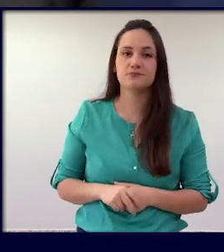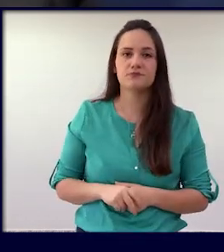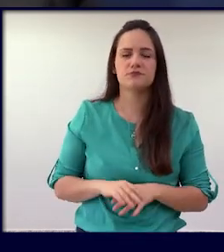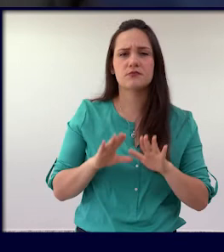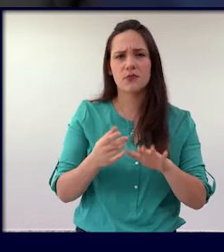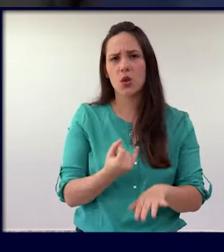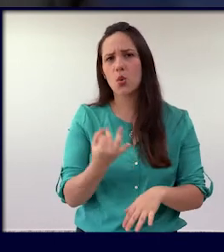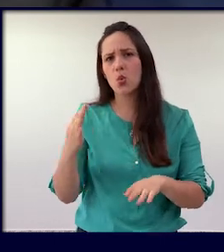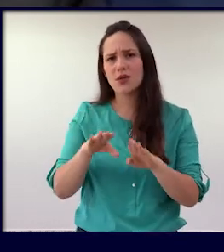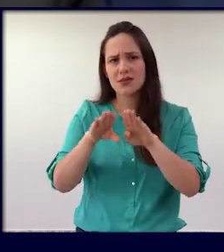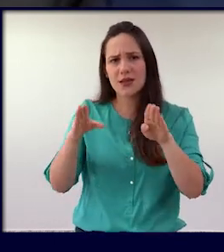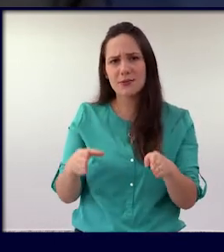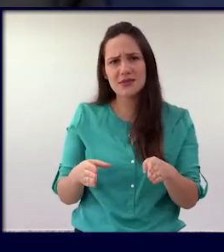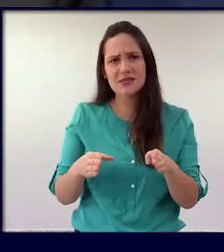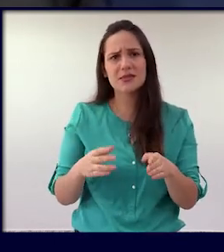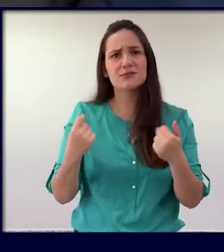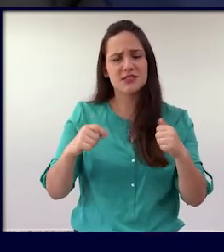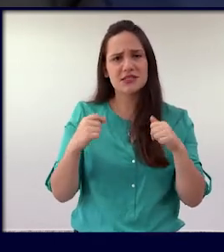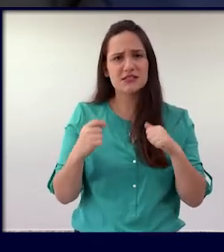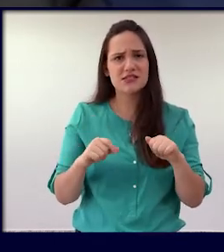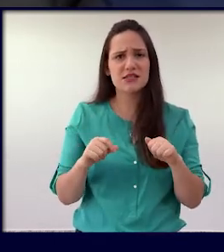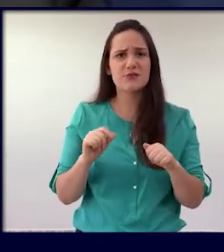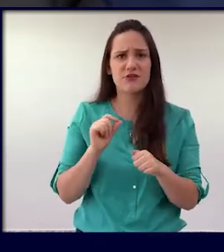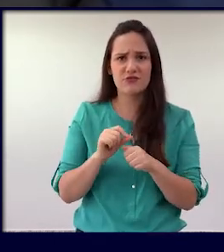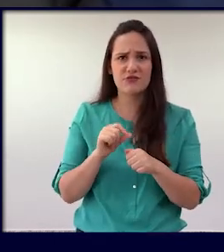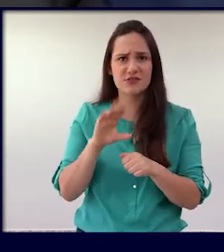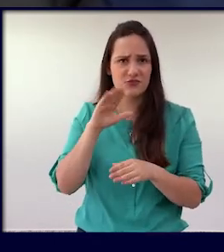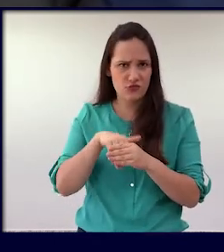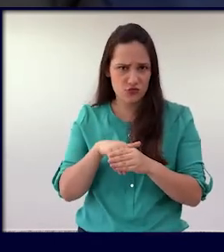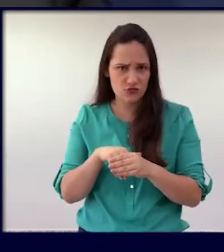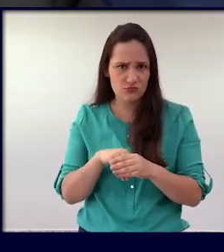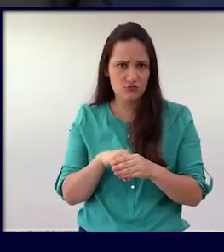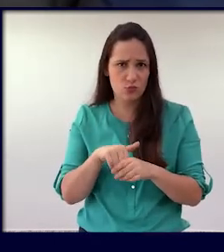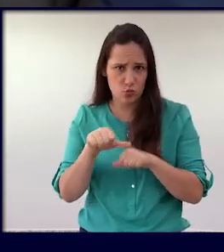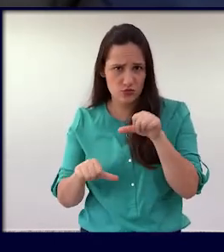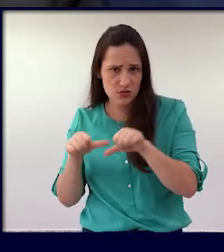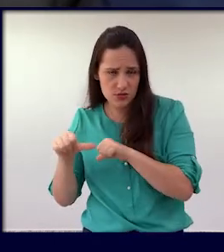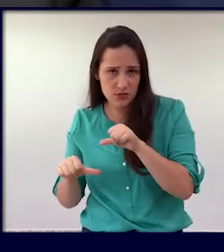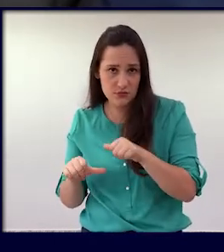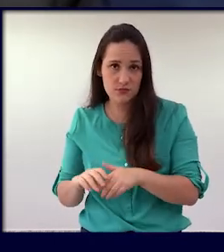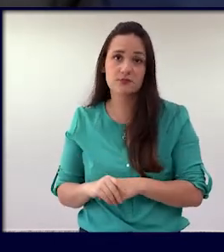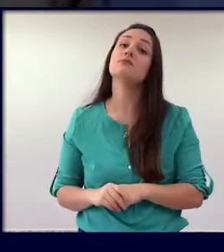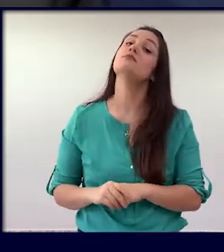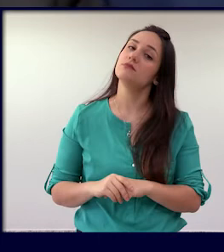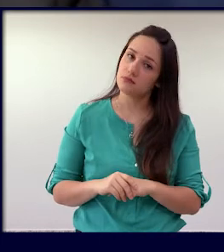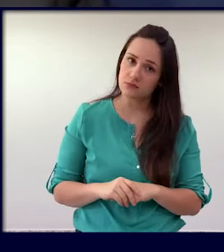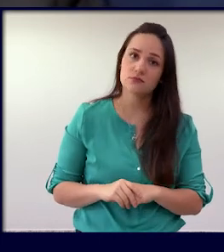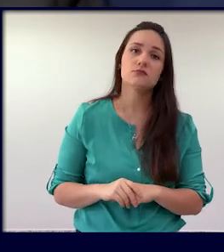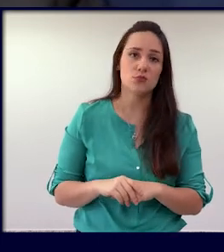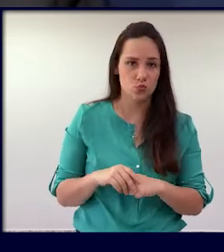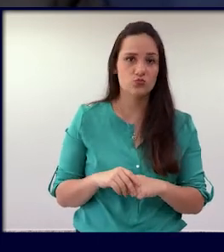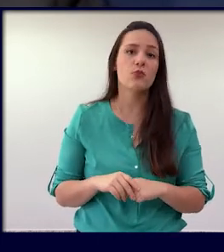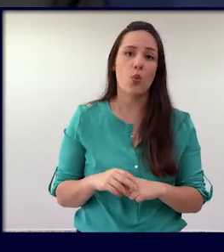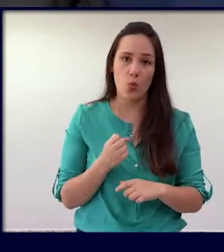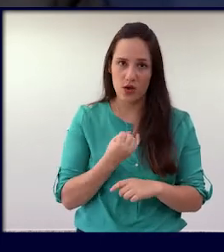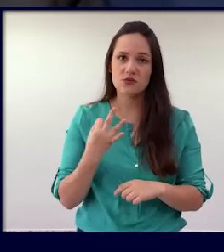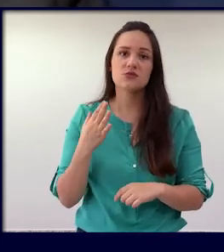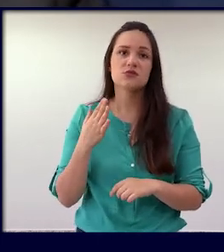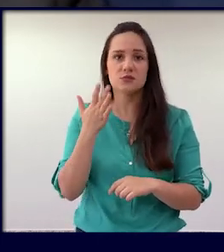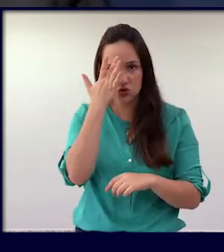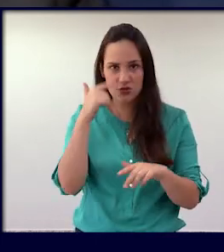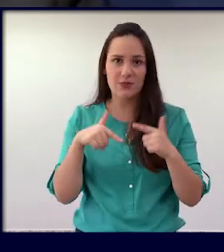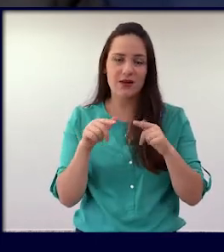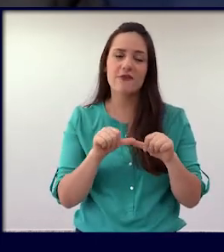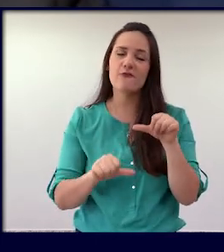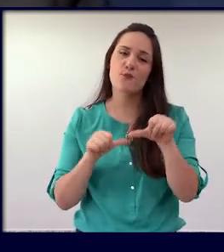Eleitoral. E quantos mesários são necessários para a realização das eleições? Esse número varia? Esse número